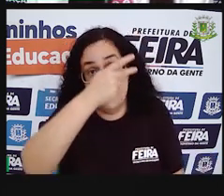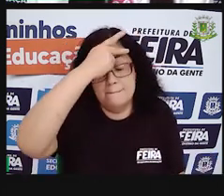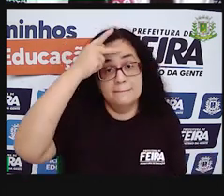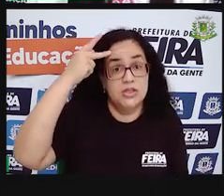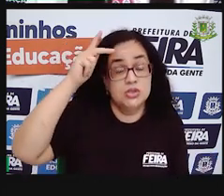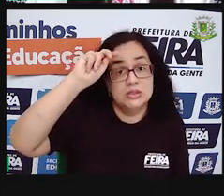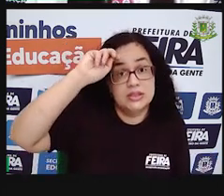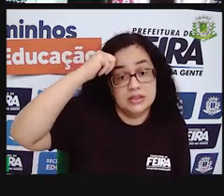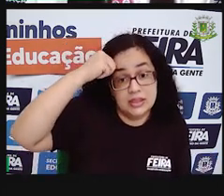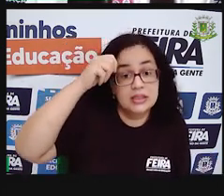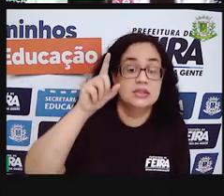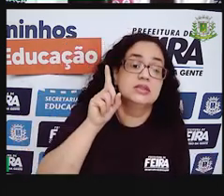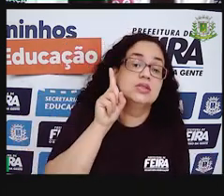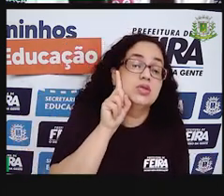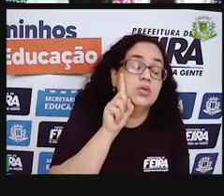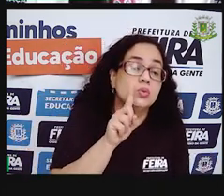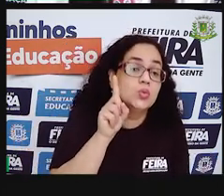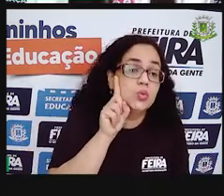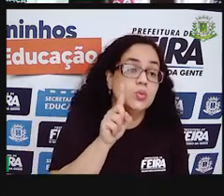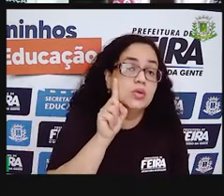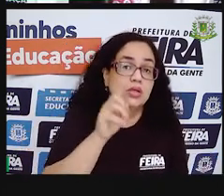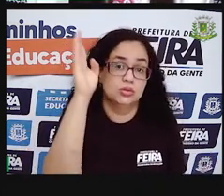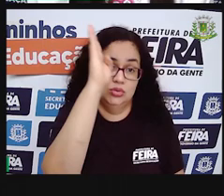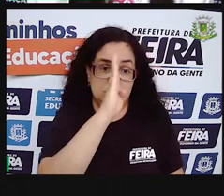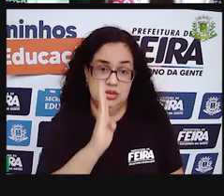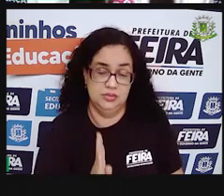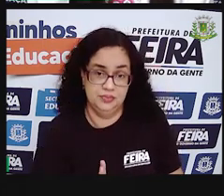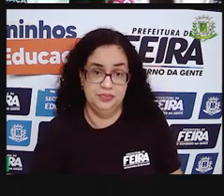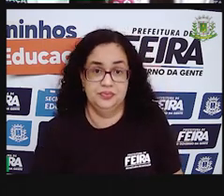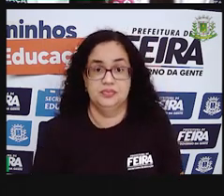de negros do Brasil.